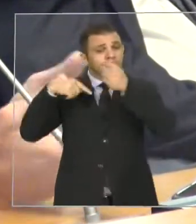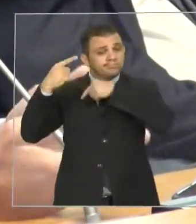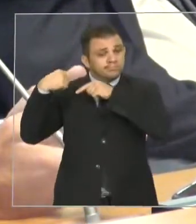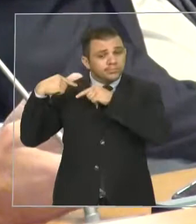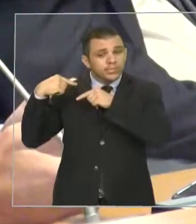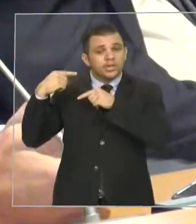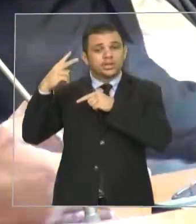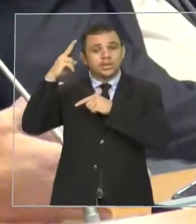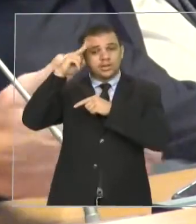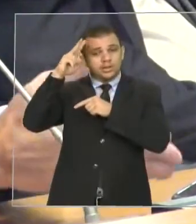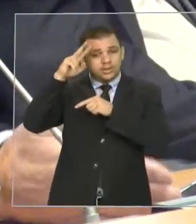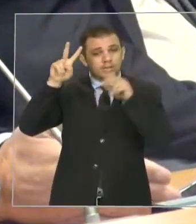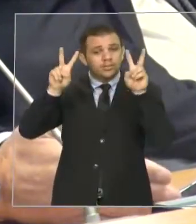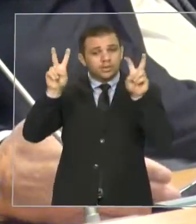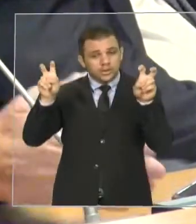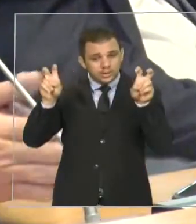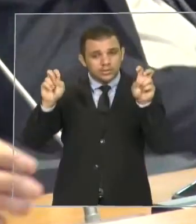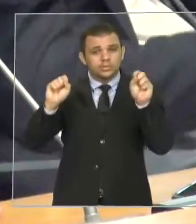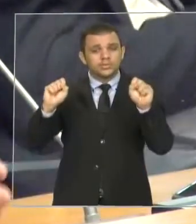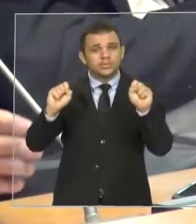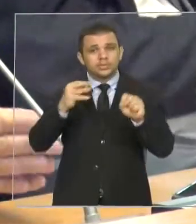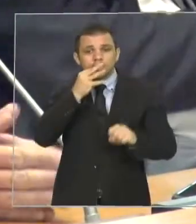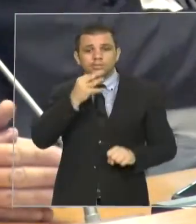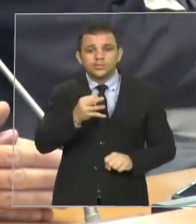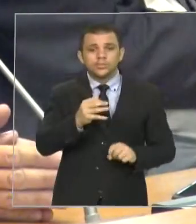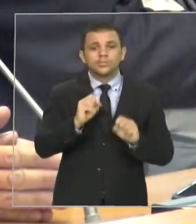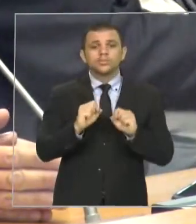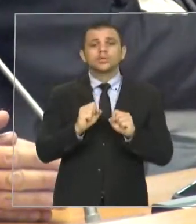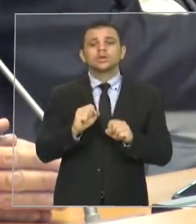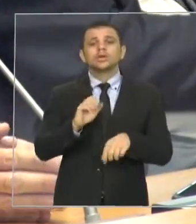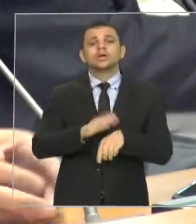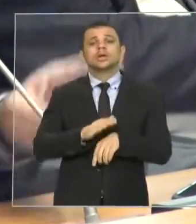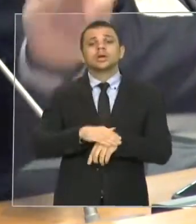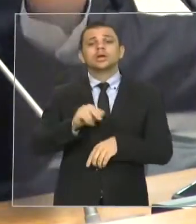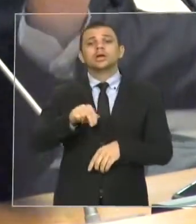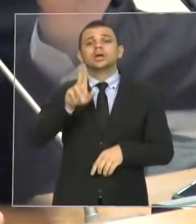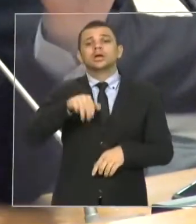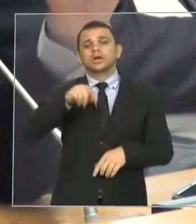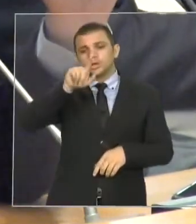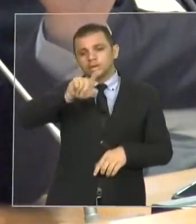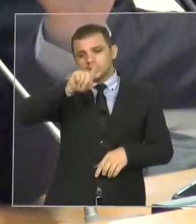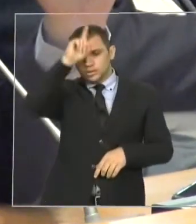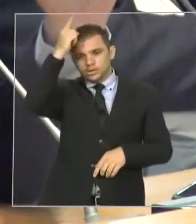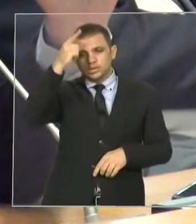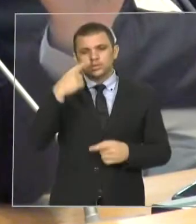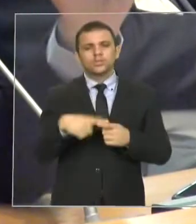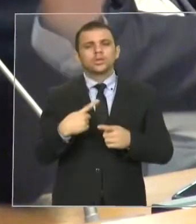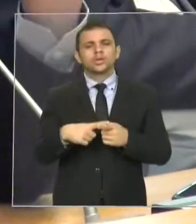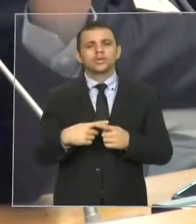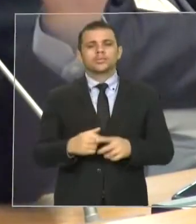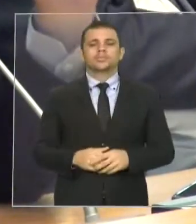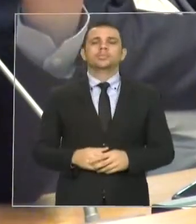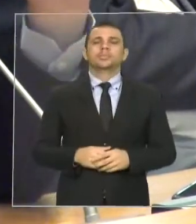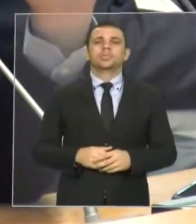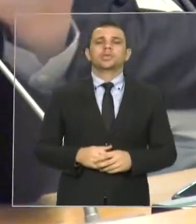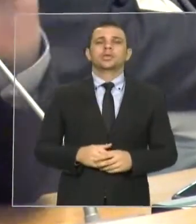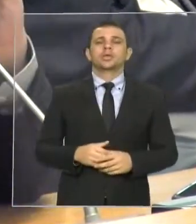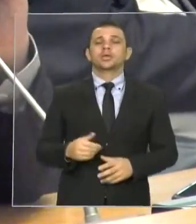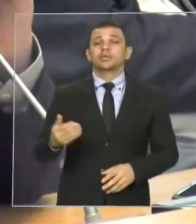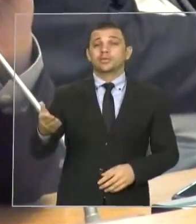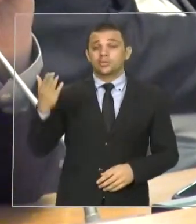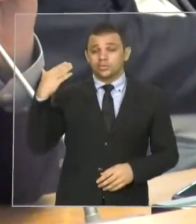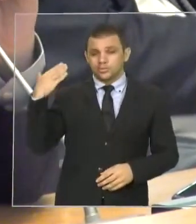sobre esse tema e nessa crítica para quem criou, que no início, quando foi criada, salvo